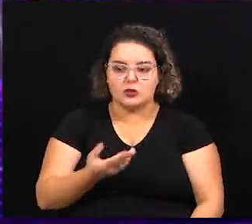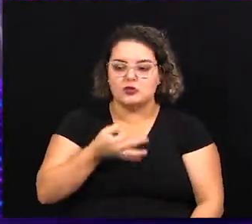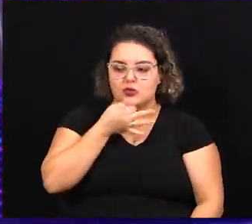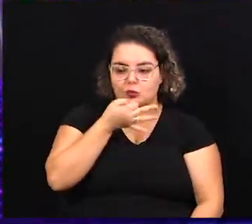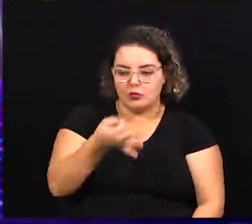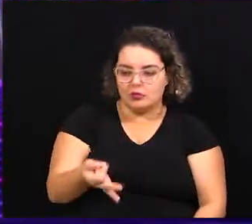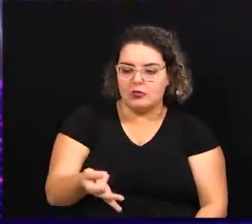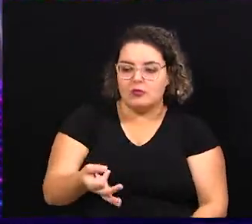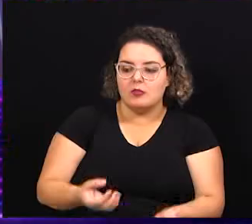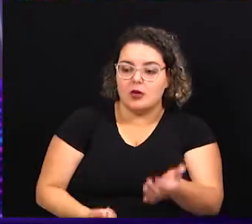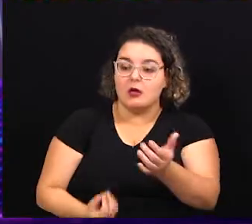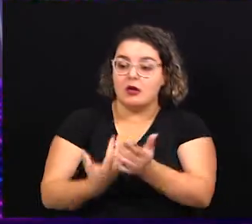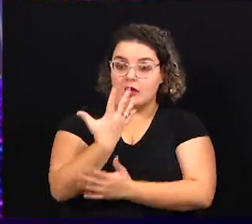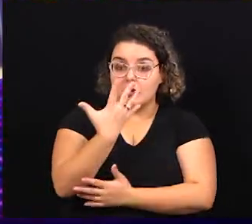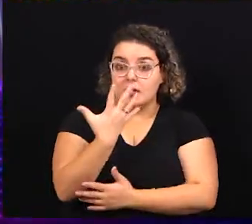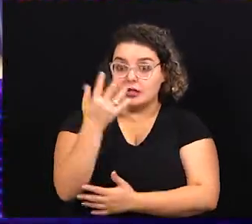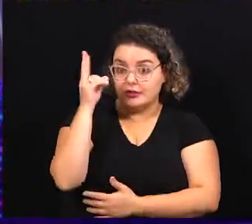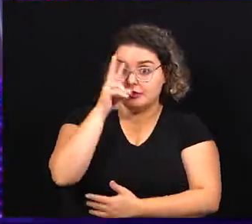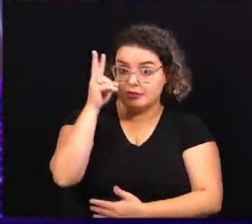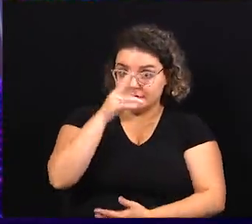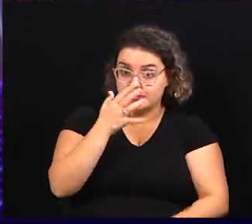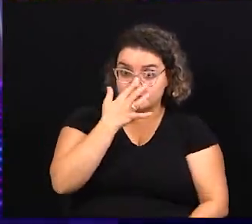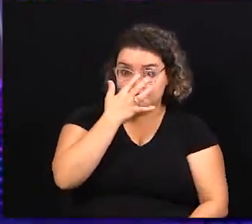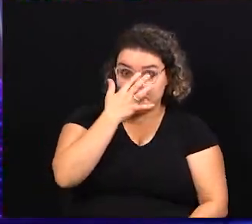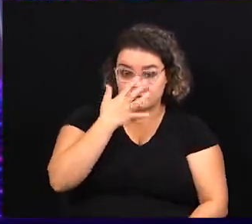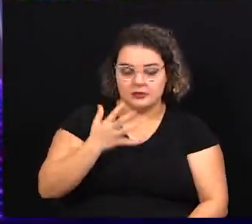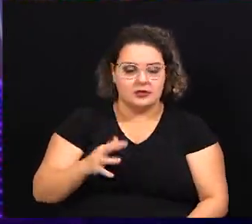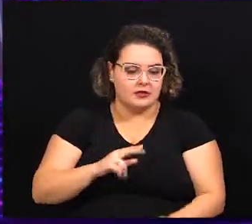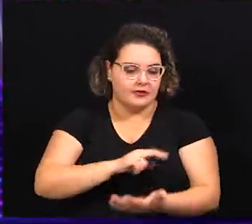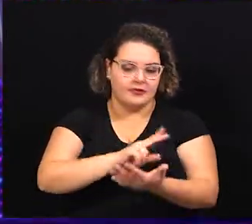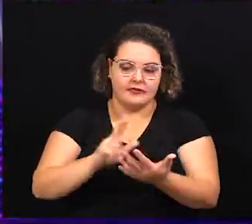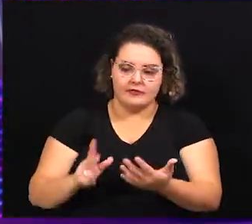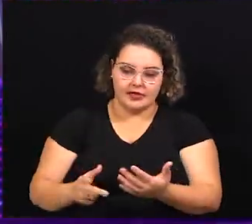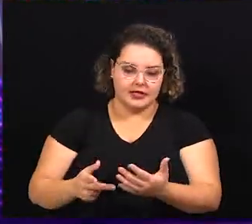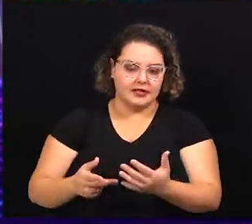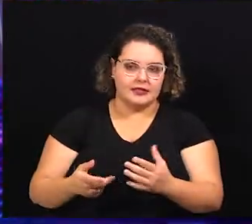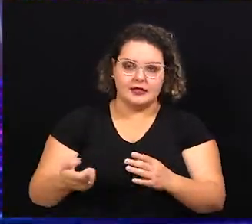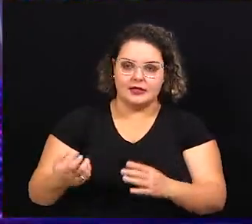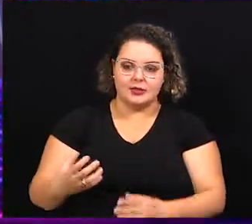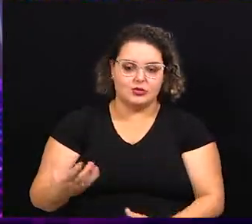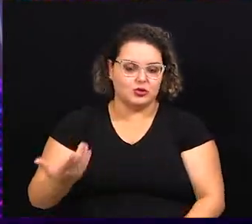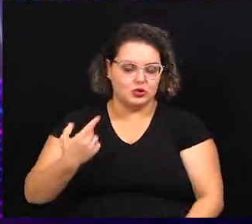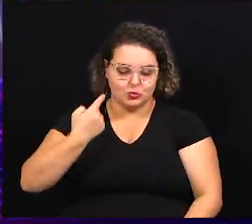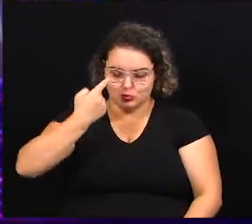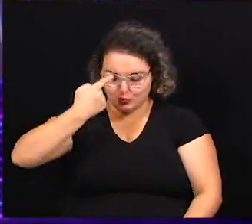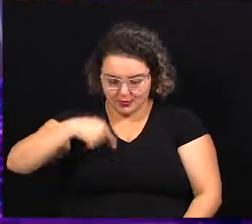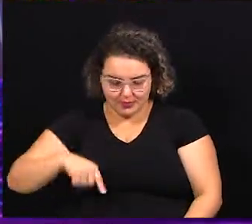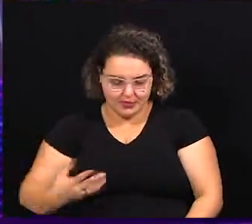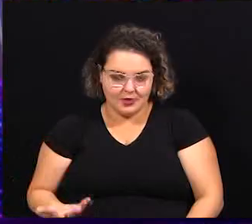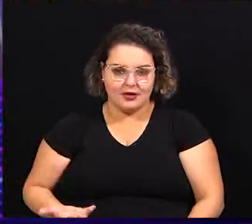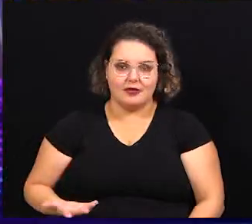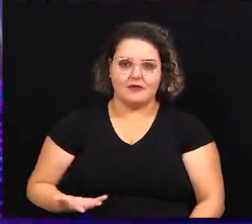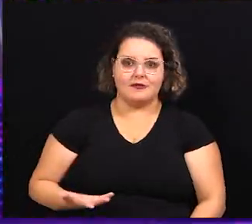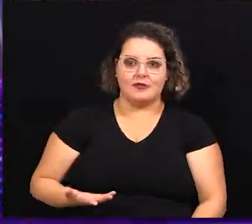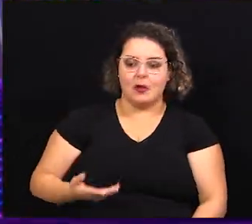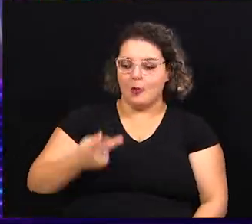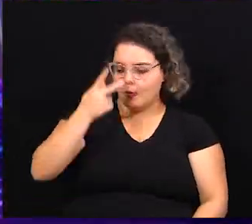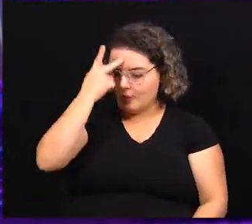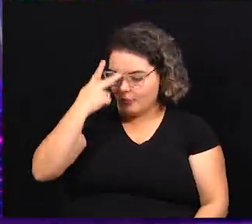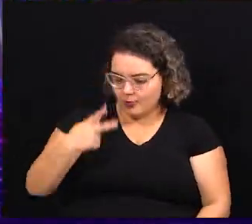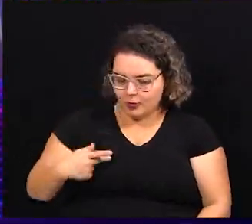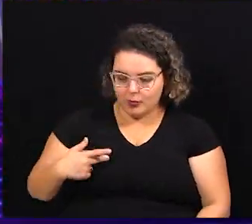um dos meus amigos, e aí eu acabei criando essa história. E então foi uma amálgama de personalidade, a minha